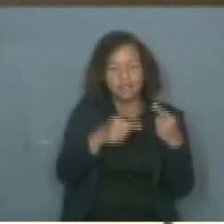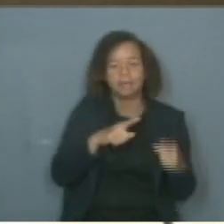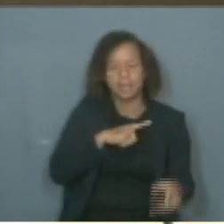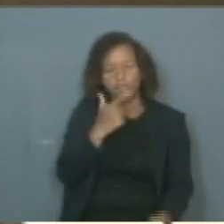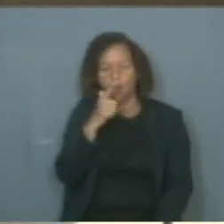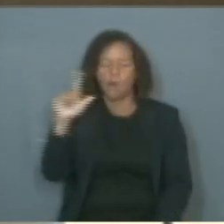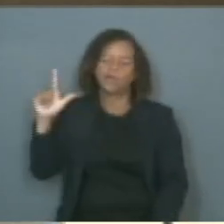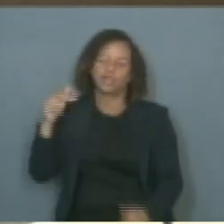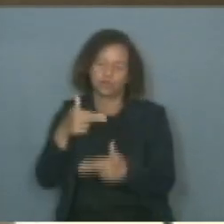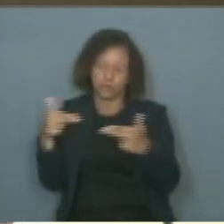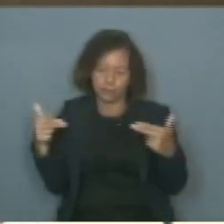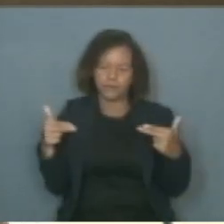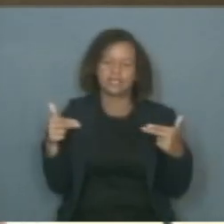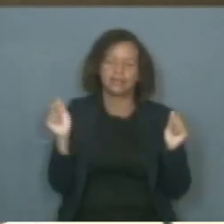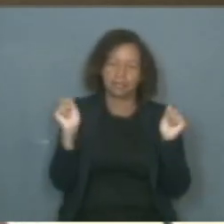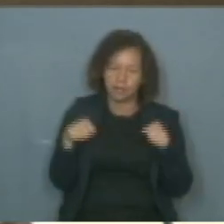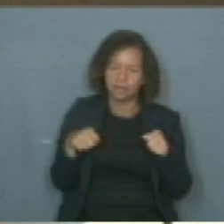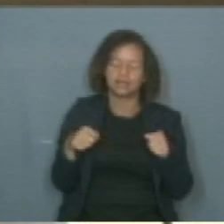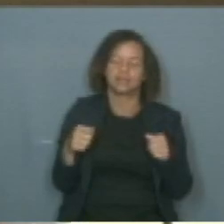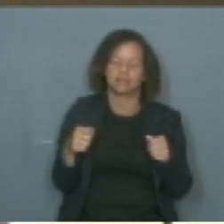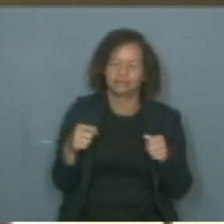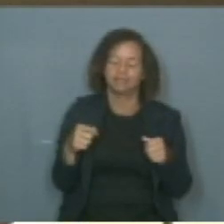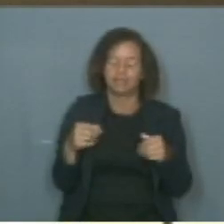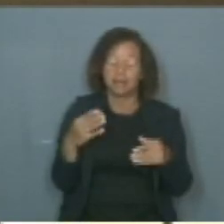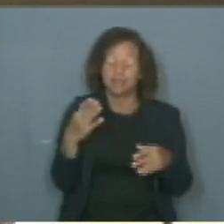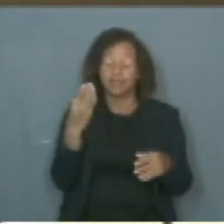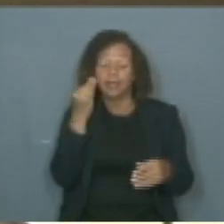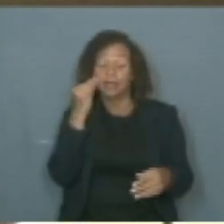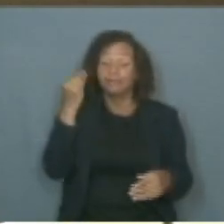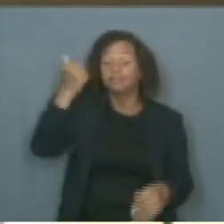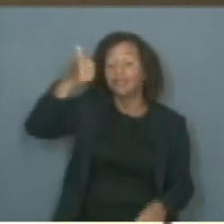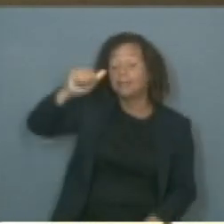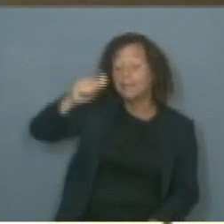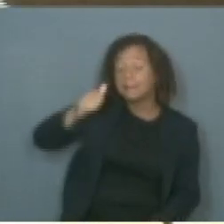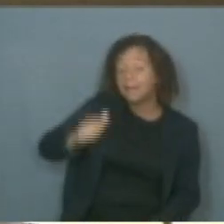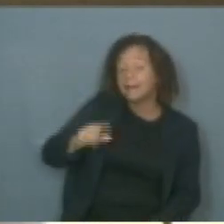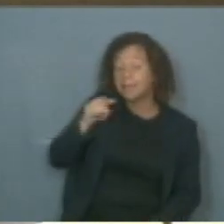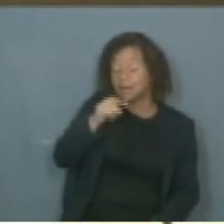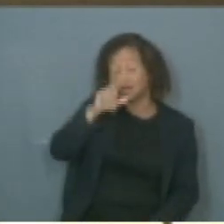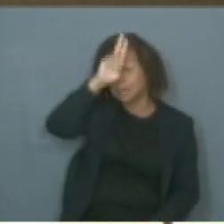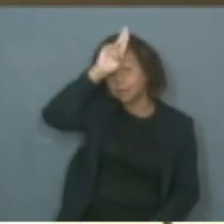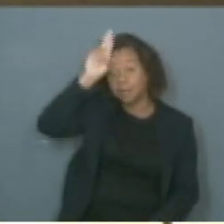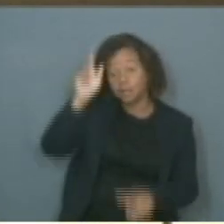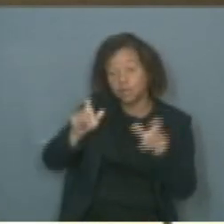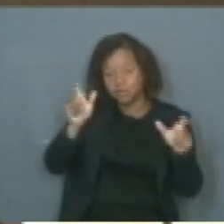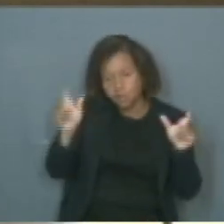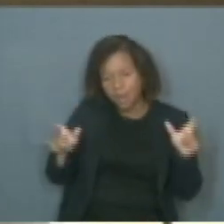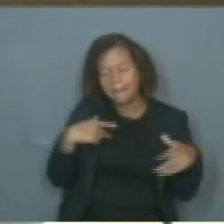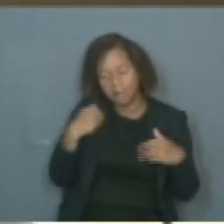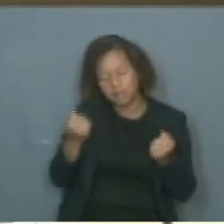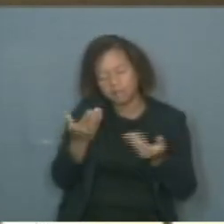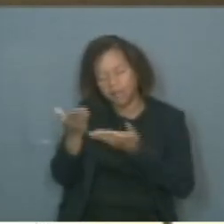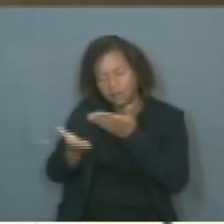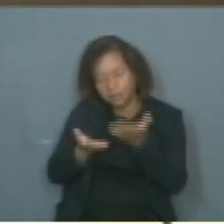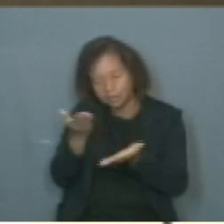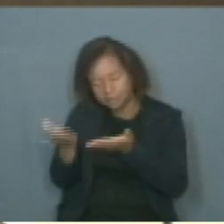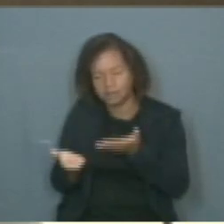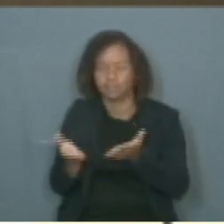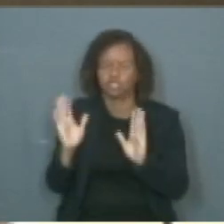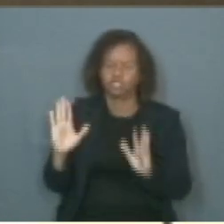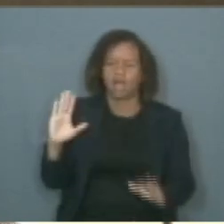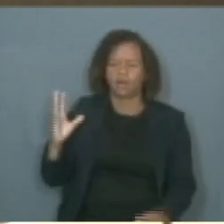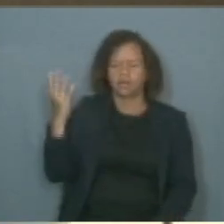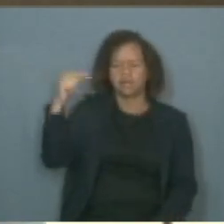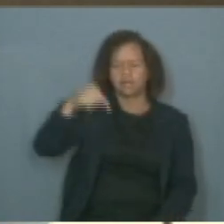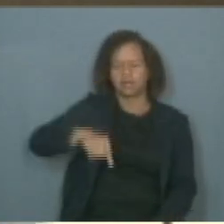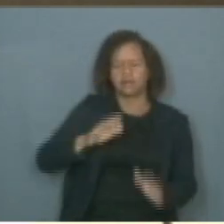existem outras medidas que devem ser adotadas para que a gente possa fazer com que esses usuários possam ser atendidos. E isso já existe